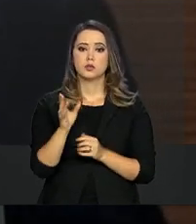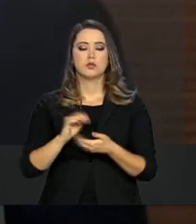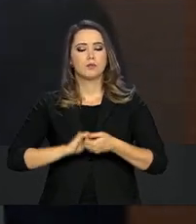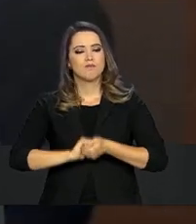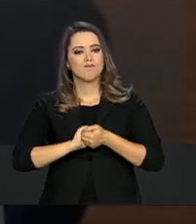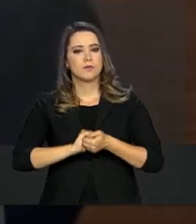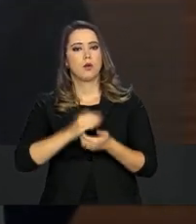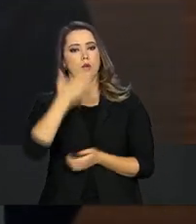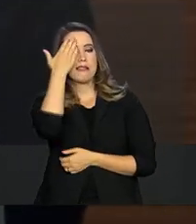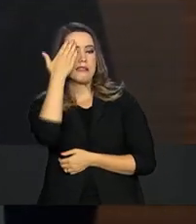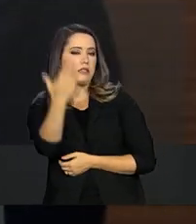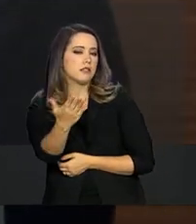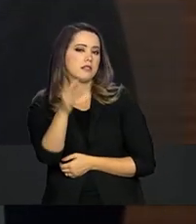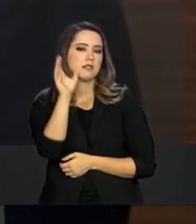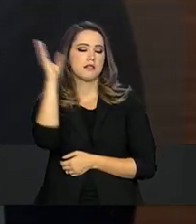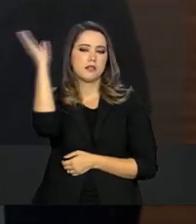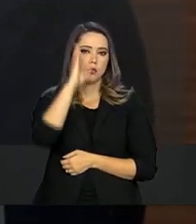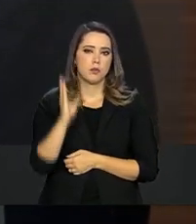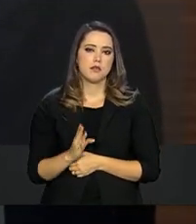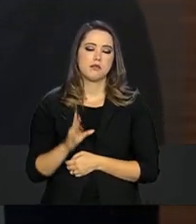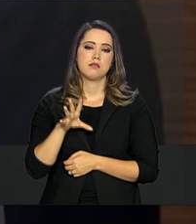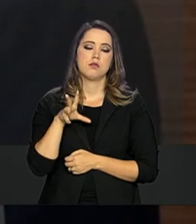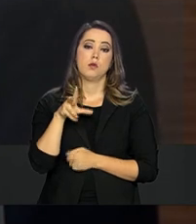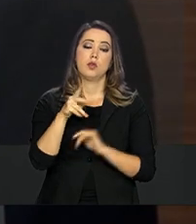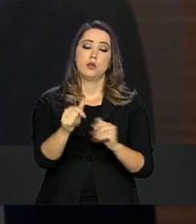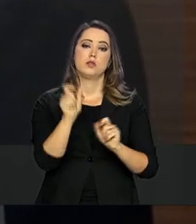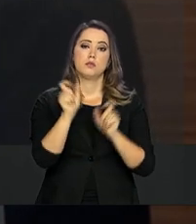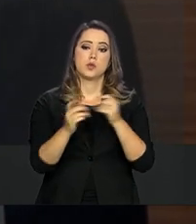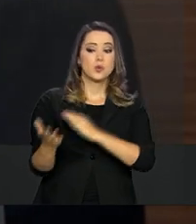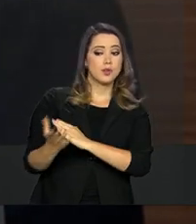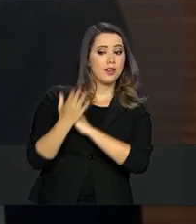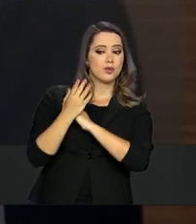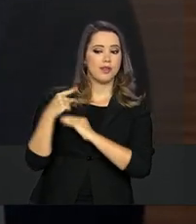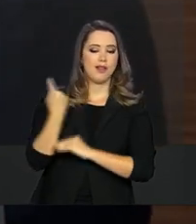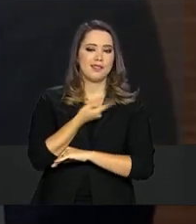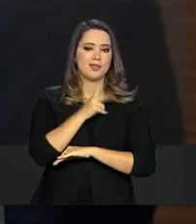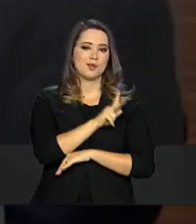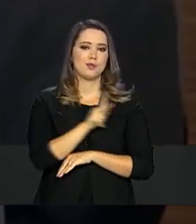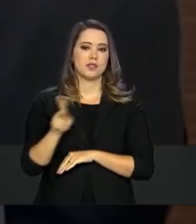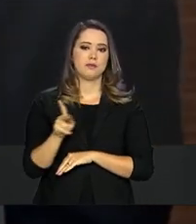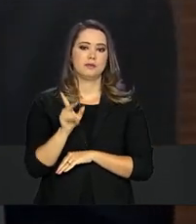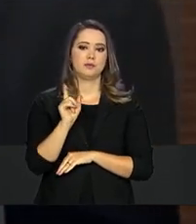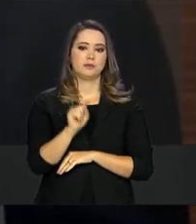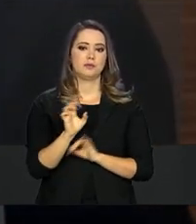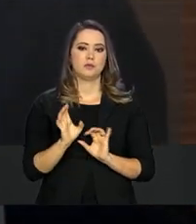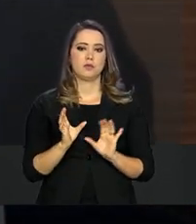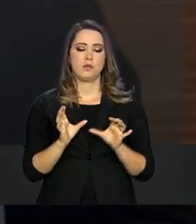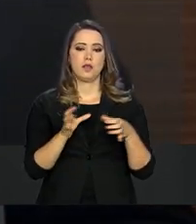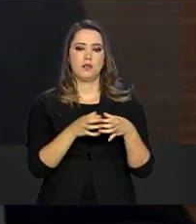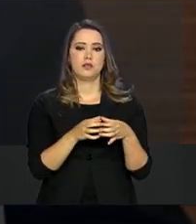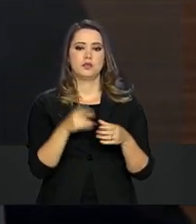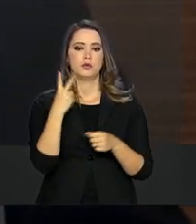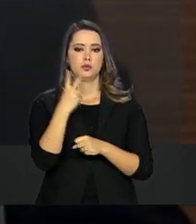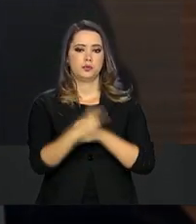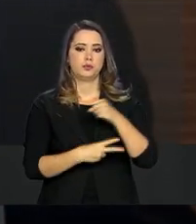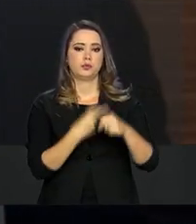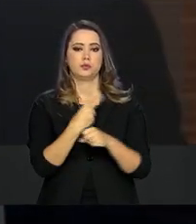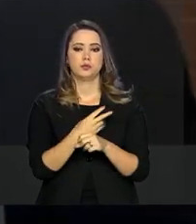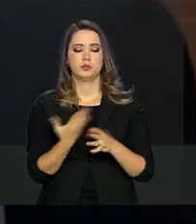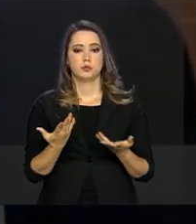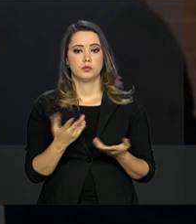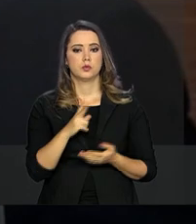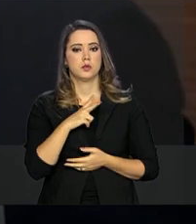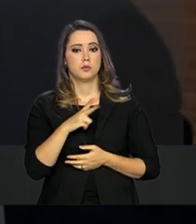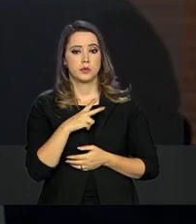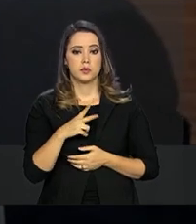a todos aqueles que apoiaram a nossa presidência neste biênio e em particular